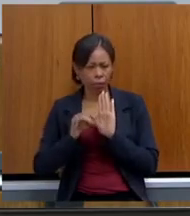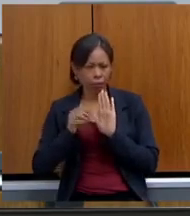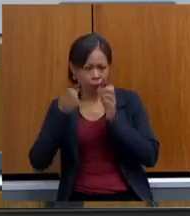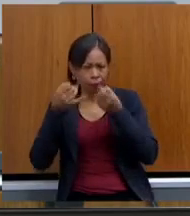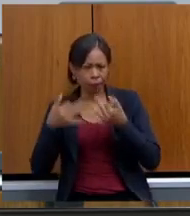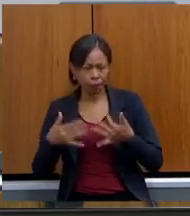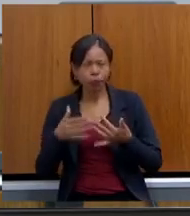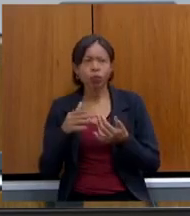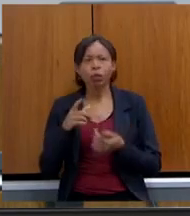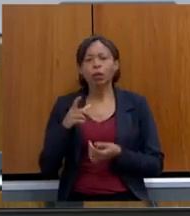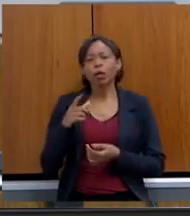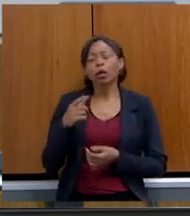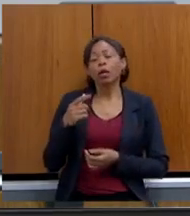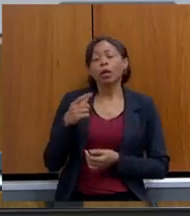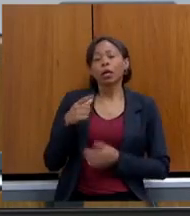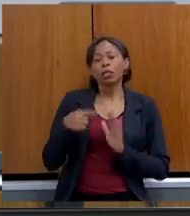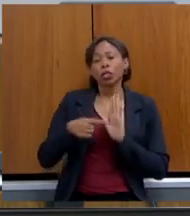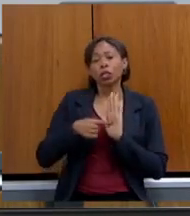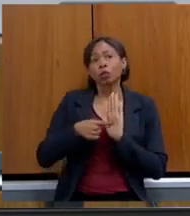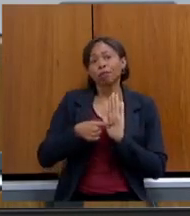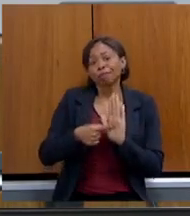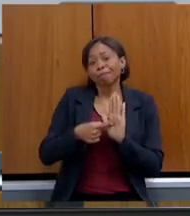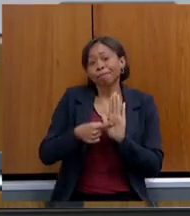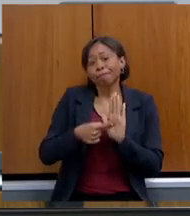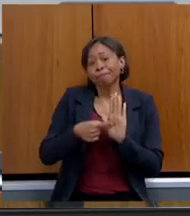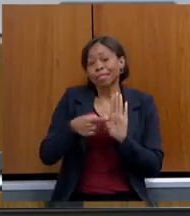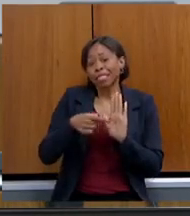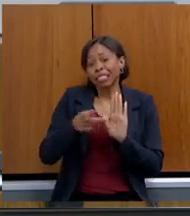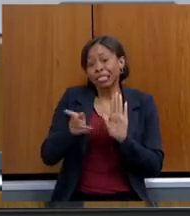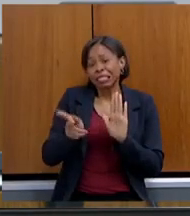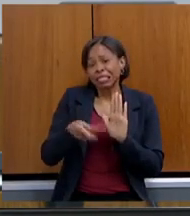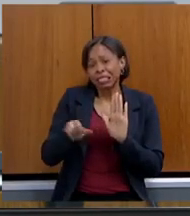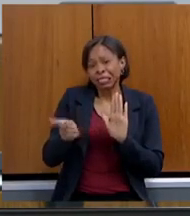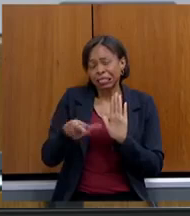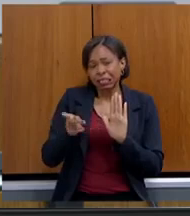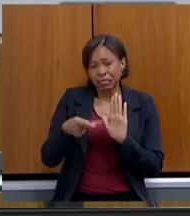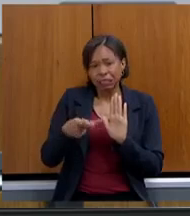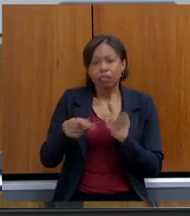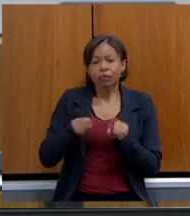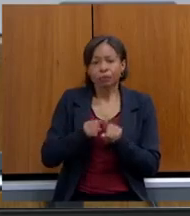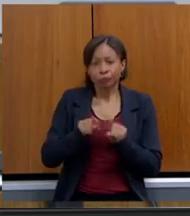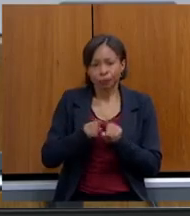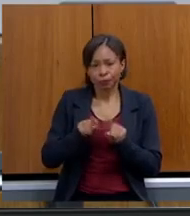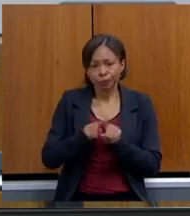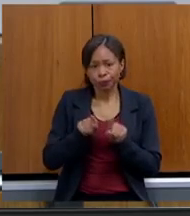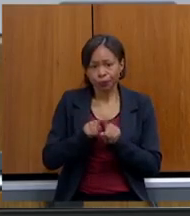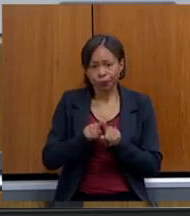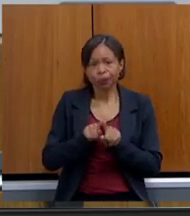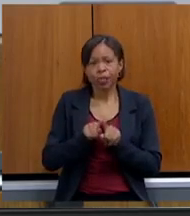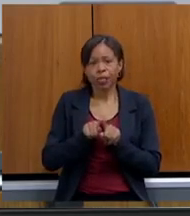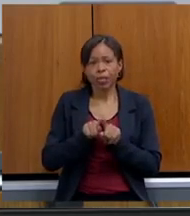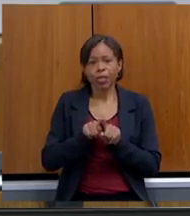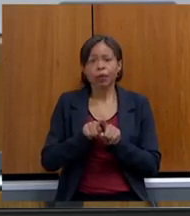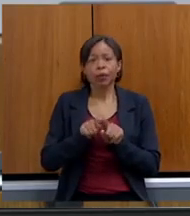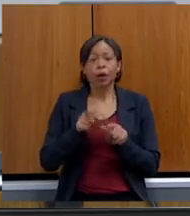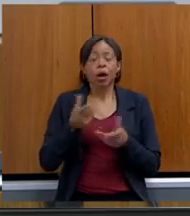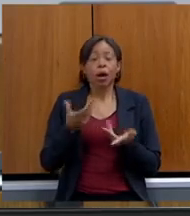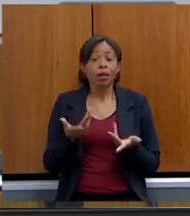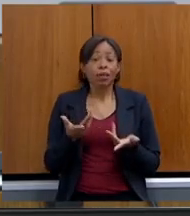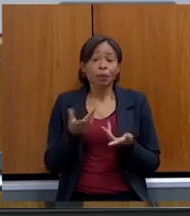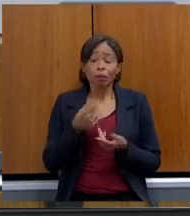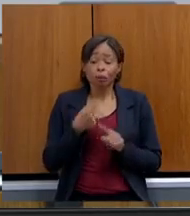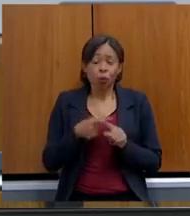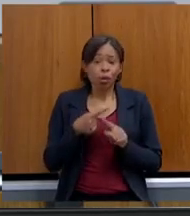ela foi consolidada mas teve aí um grande erro nessa nota técnica ela não apurou a prioridade